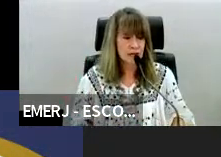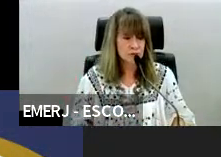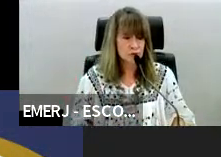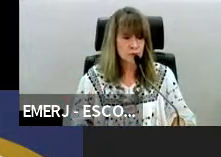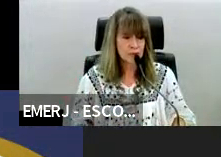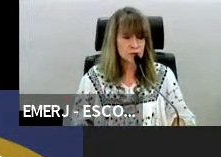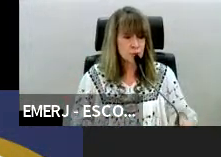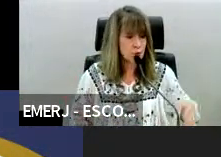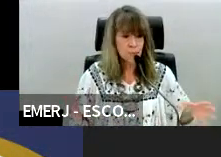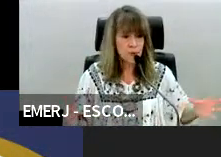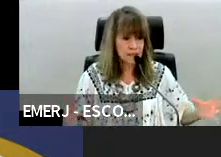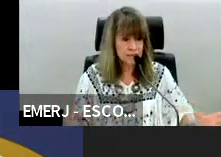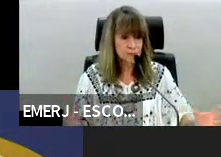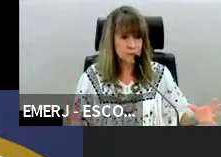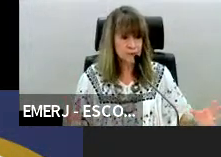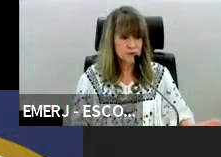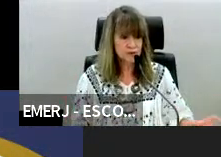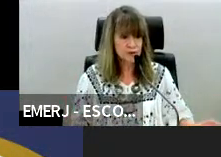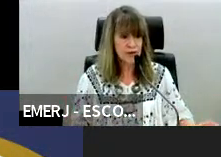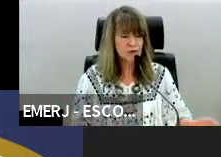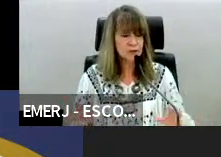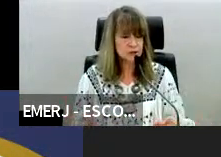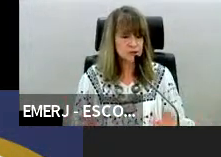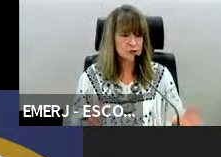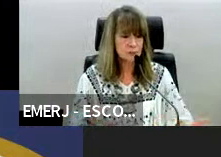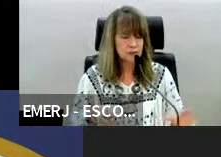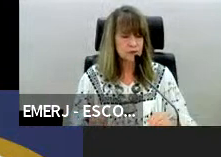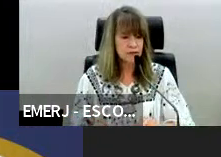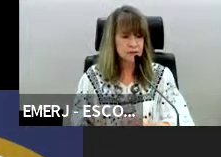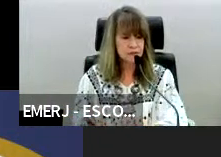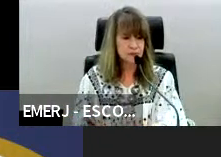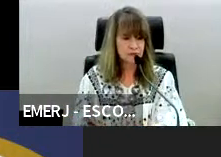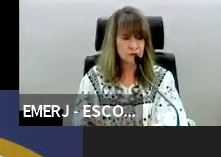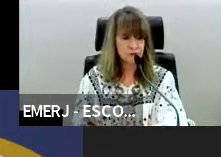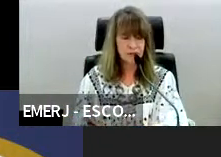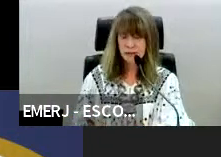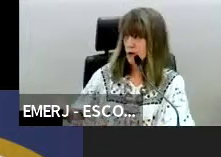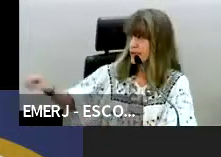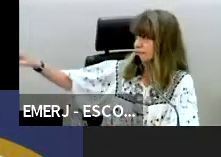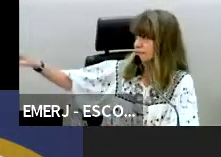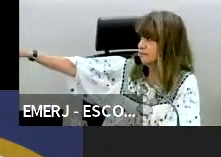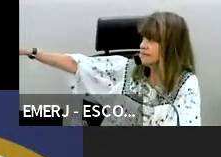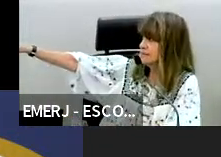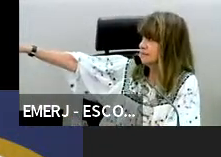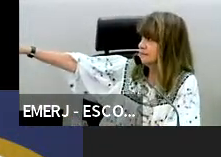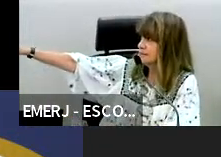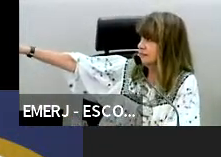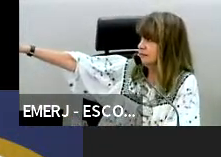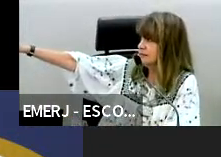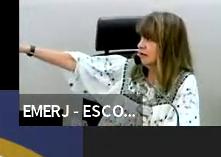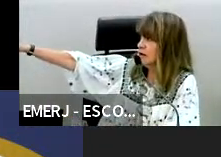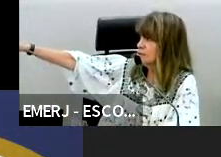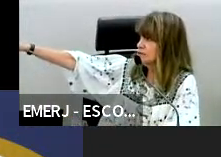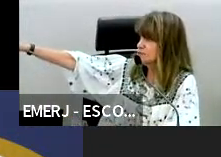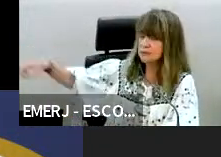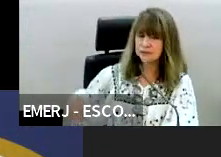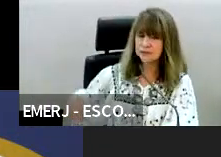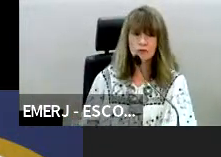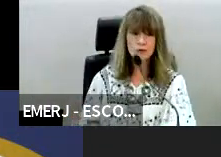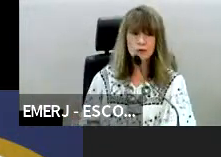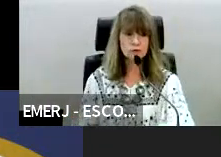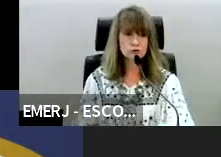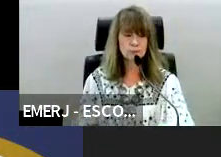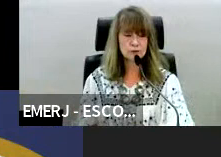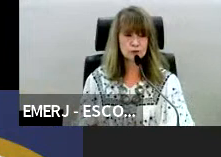empresas, mais ou menos, monopoliza o Poder Judiciário no que diz respeito às varas cíveis. Então, a reincidência, sim, é uma